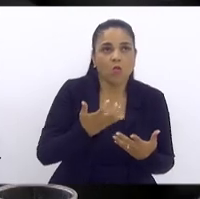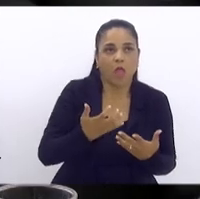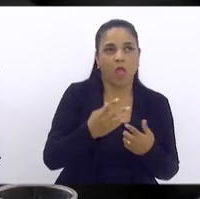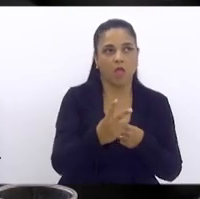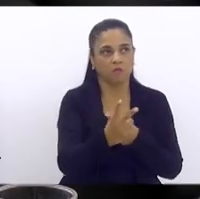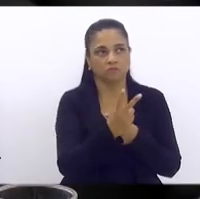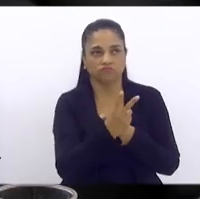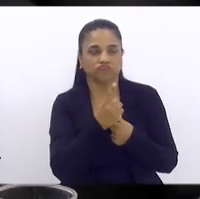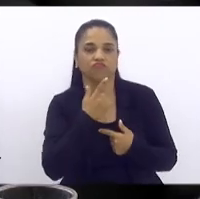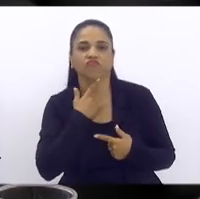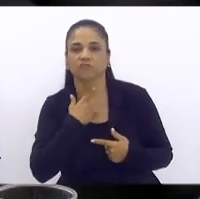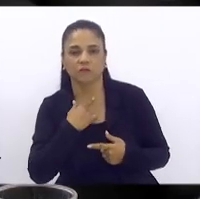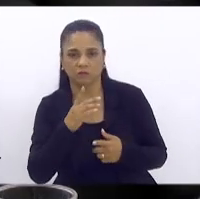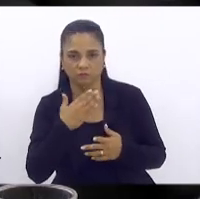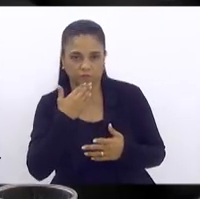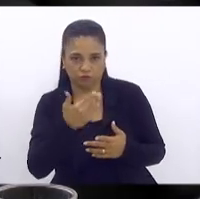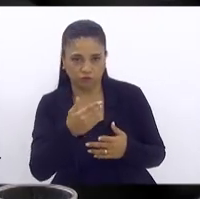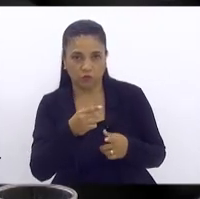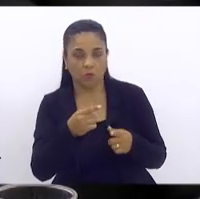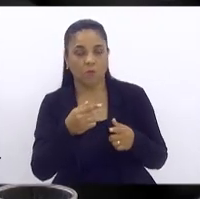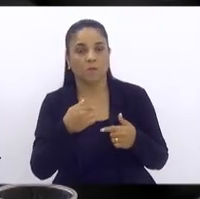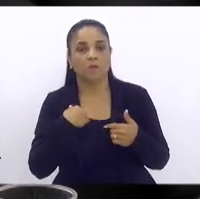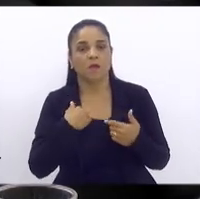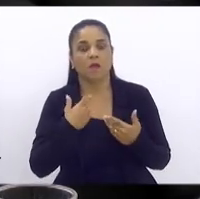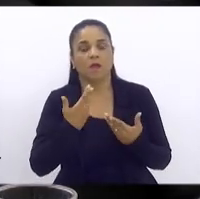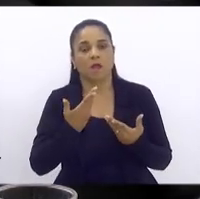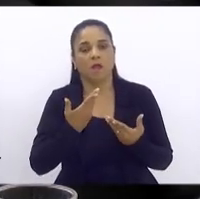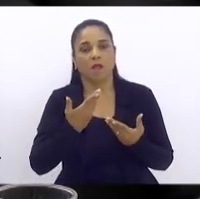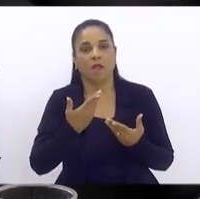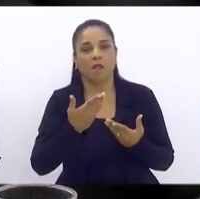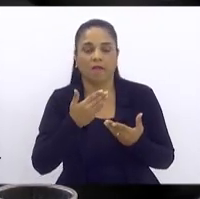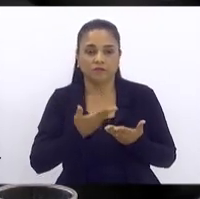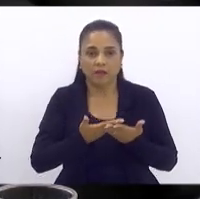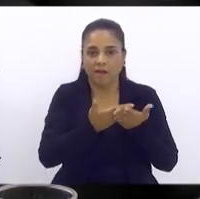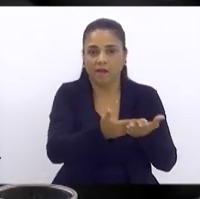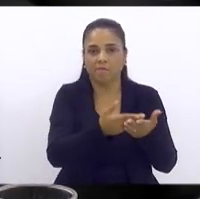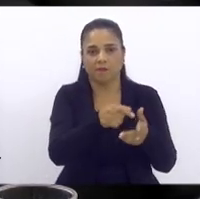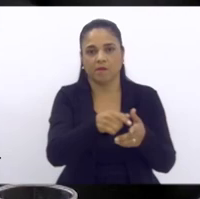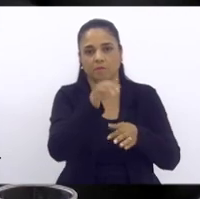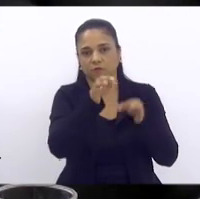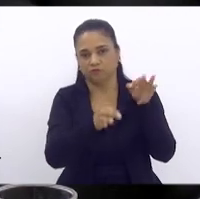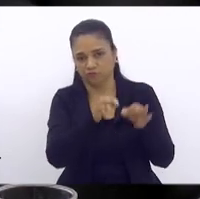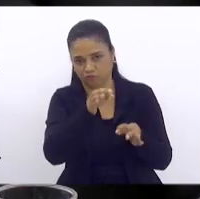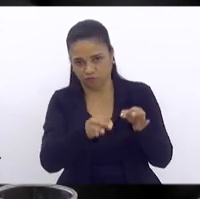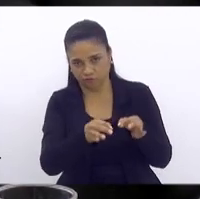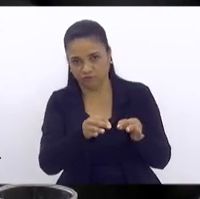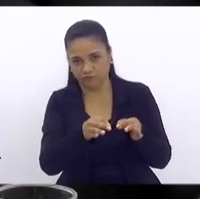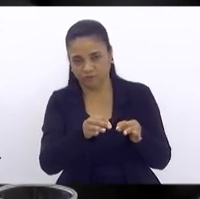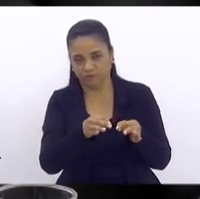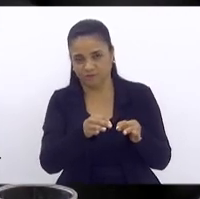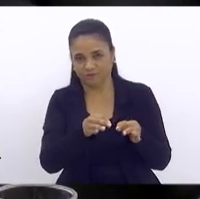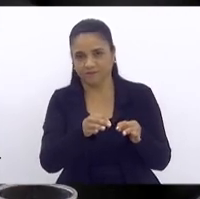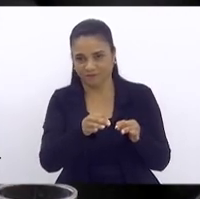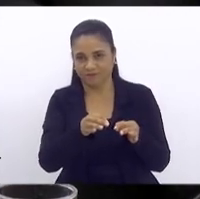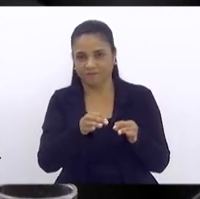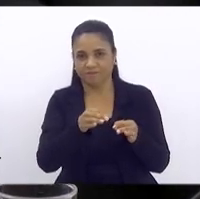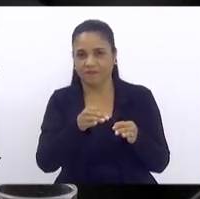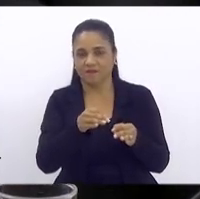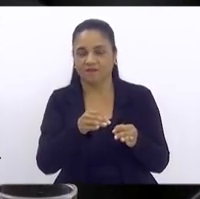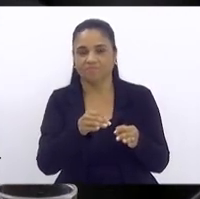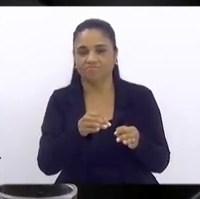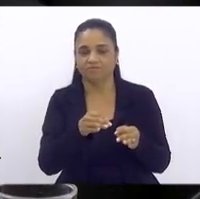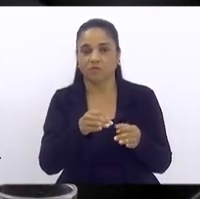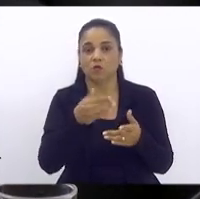Só o desejo, o interesse de solicitar. Gera petição automática mesmo, já encaminha para a justiça. E o lapso temporal, né, ou seja, o tempo entre